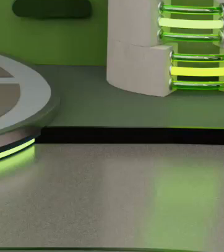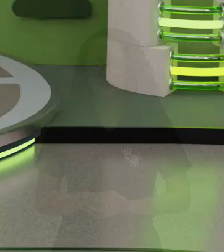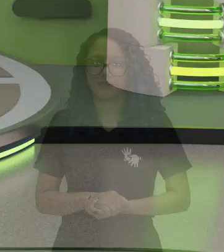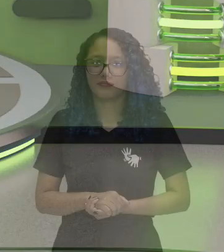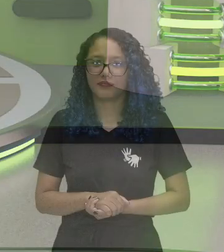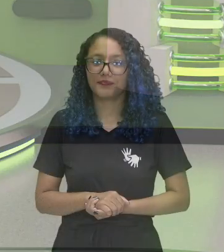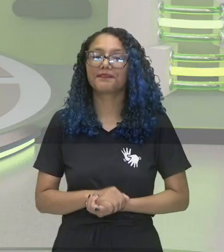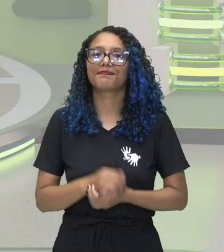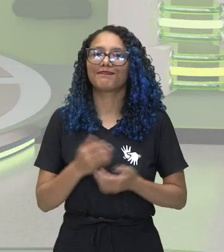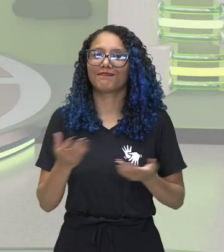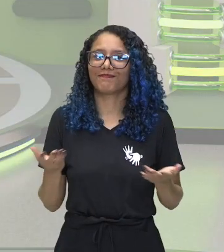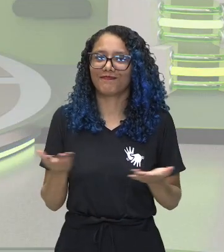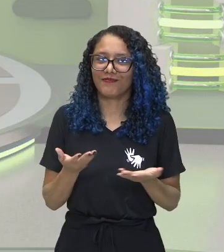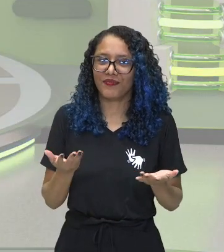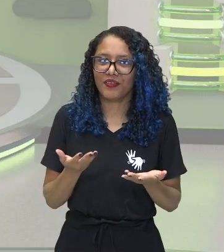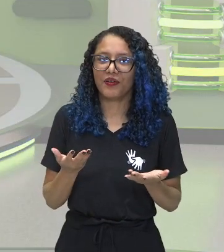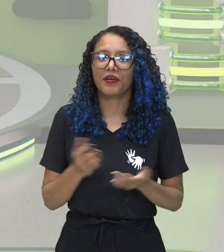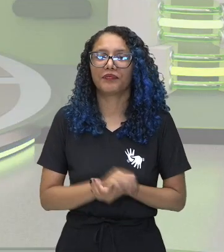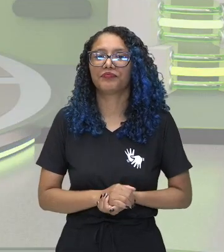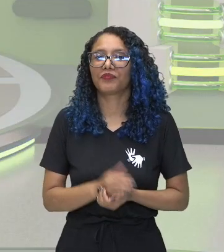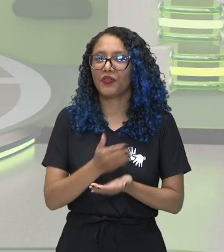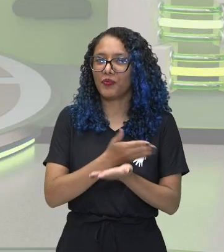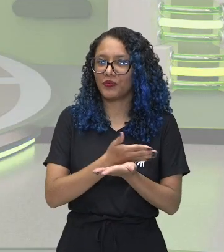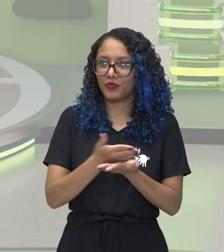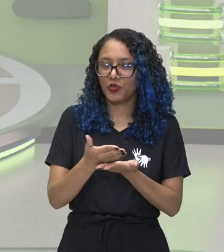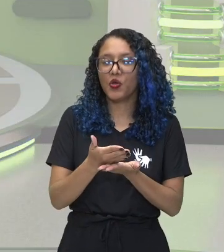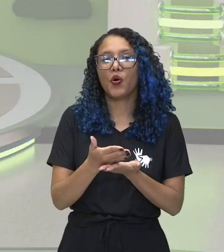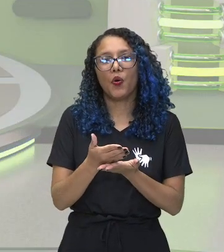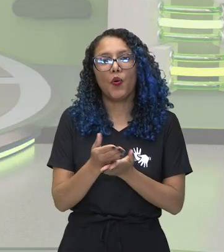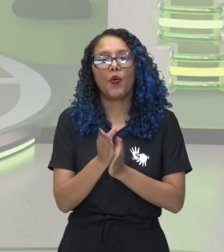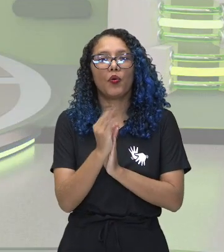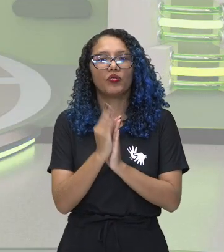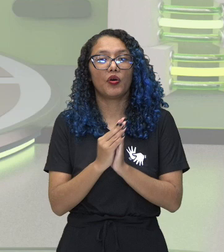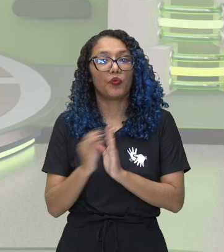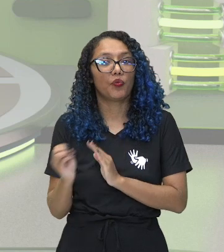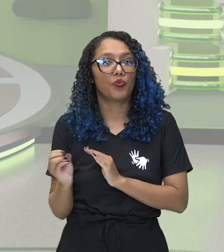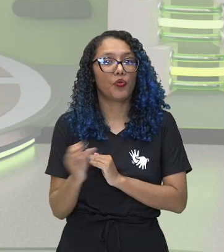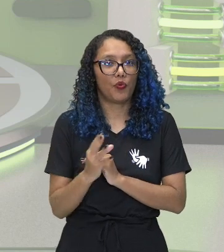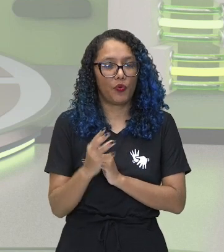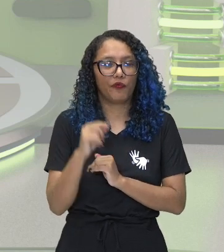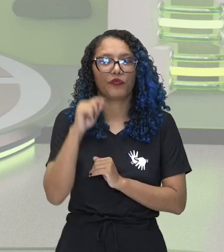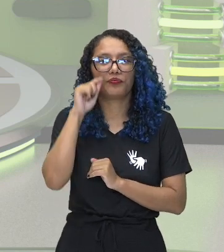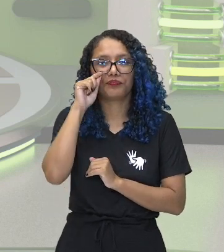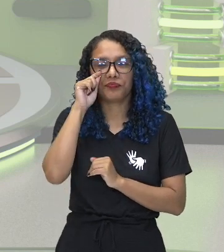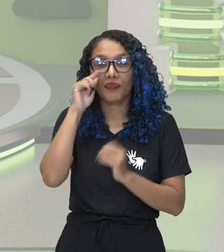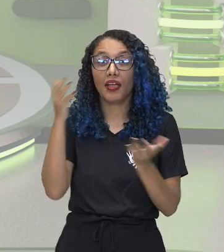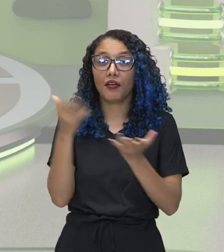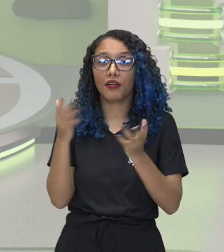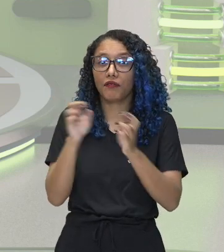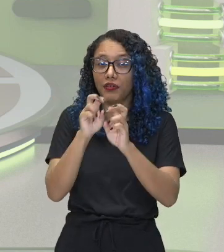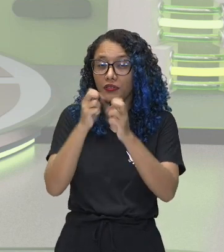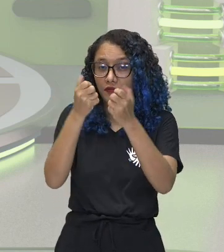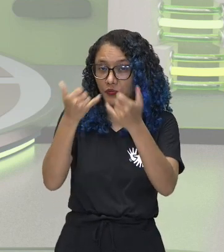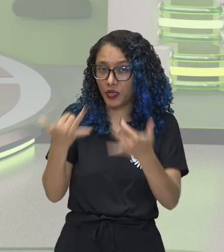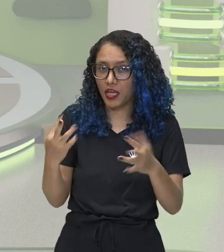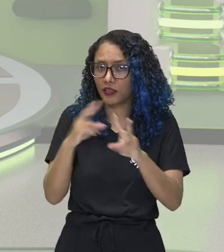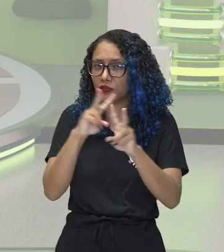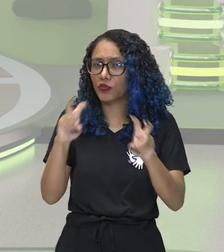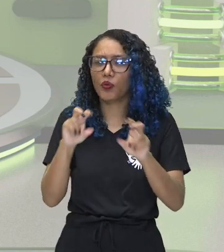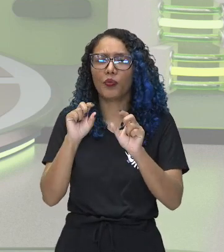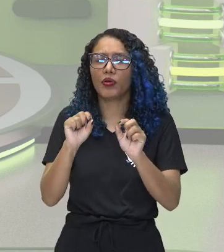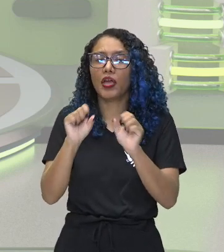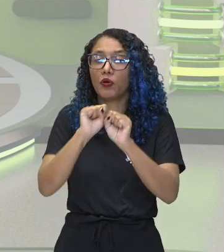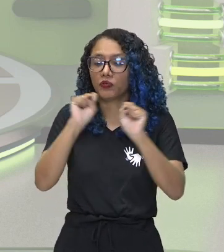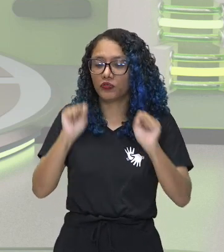Então, hoje começamos uma nova etapa, falando um pouquinho sobre os sistemas que vão compor o